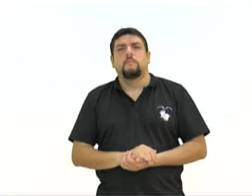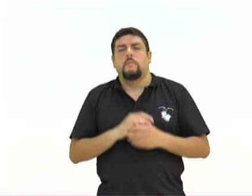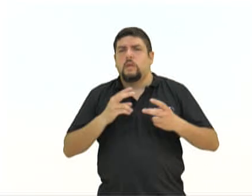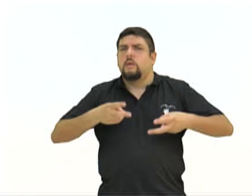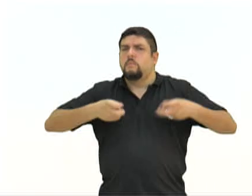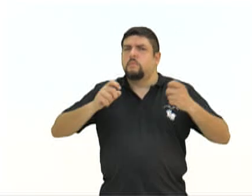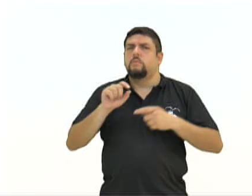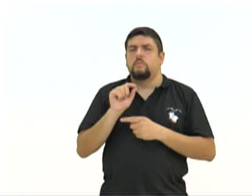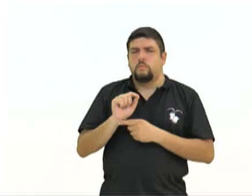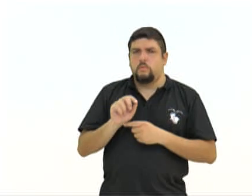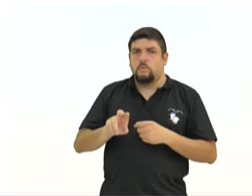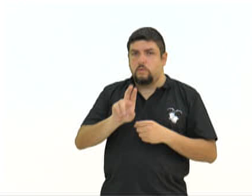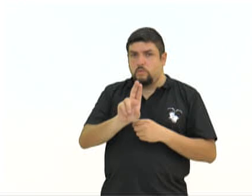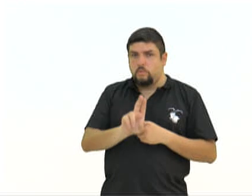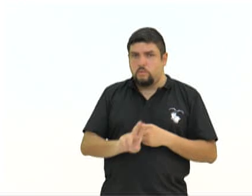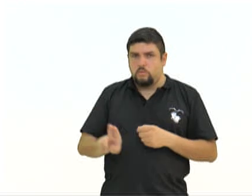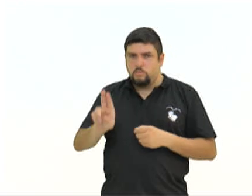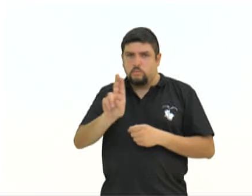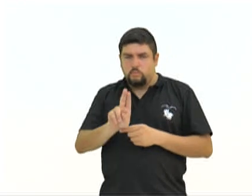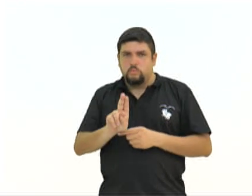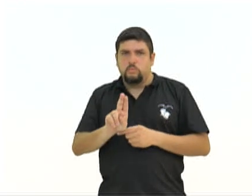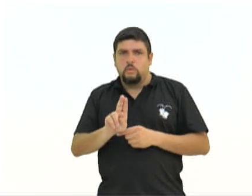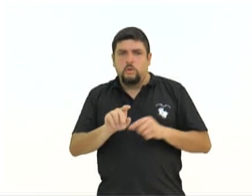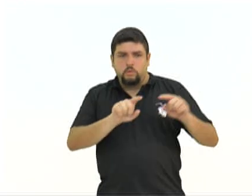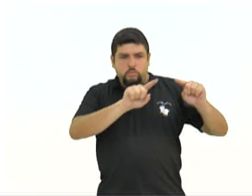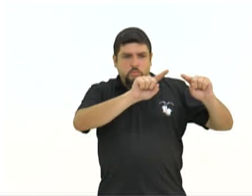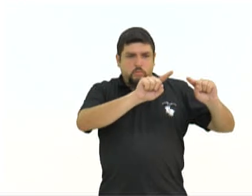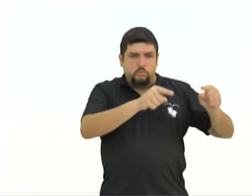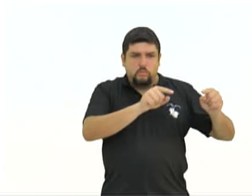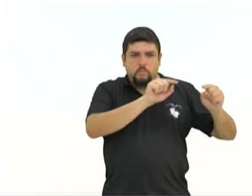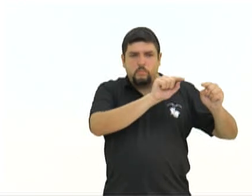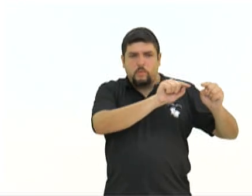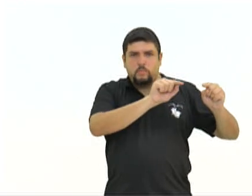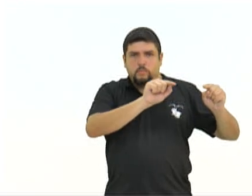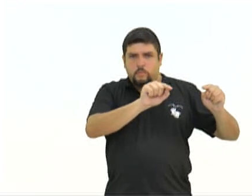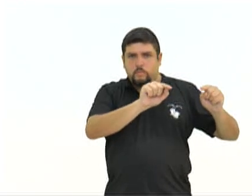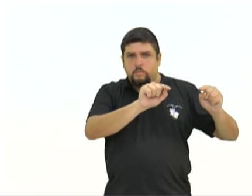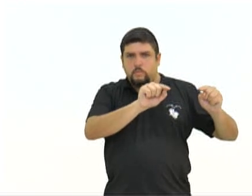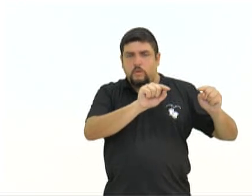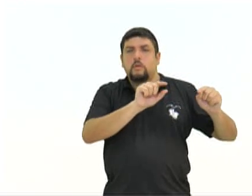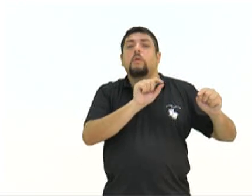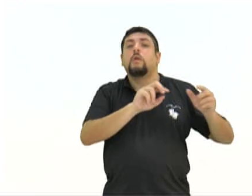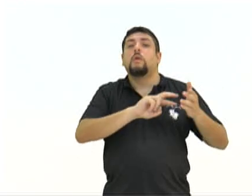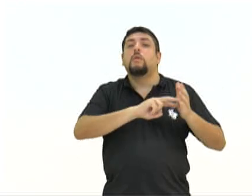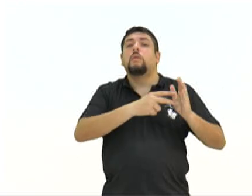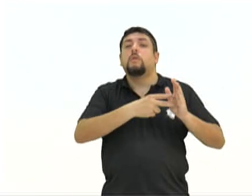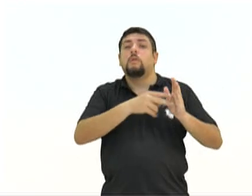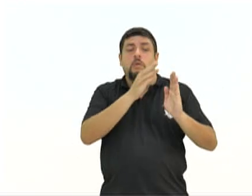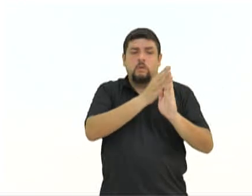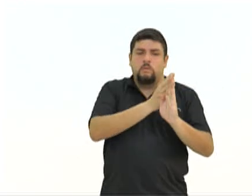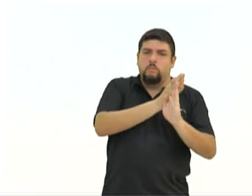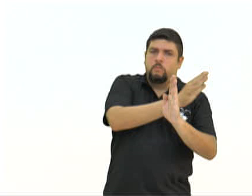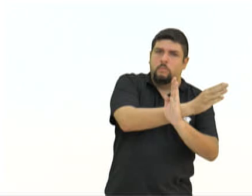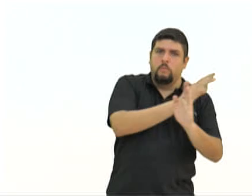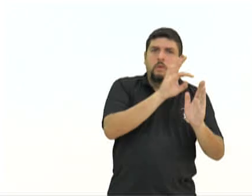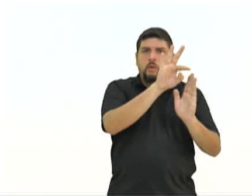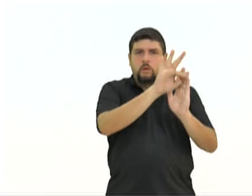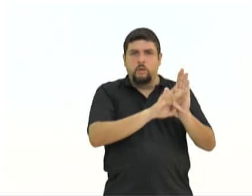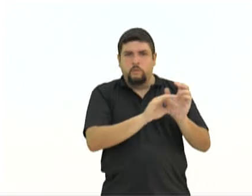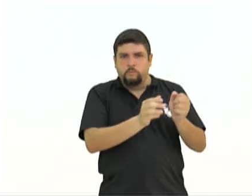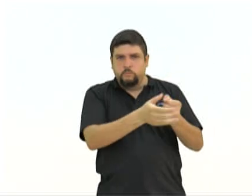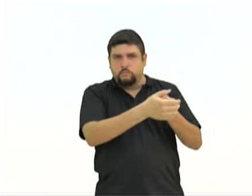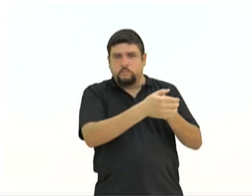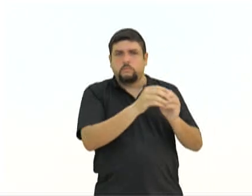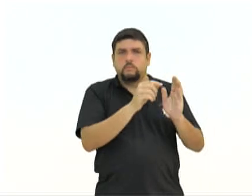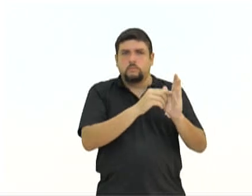nós, além de utilizarmos os parênteses e as reticências dentro do parênteses, indicando que uma parte do texto foi omitida,